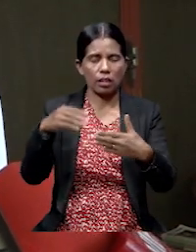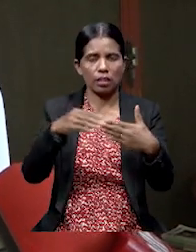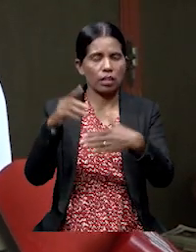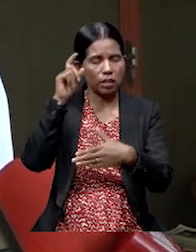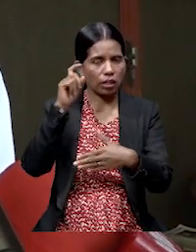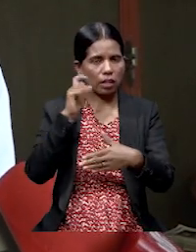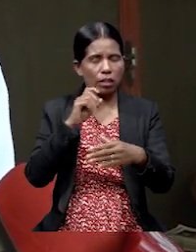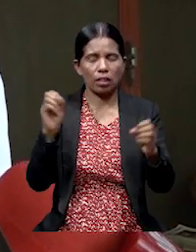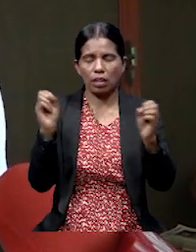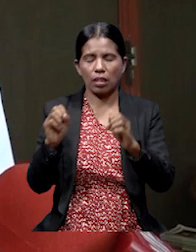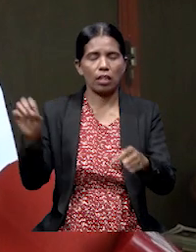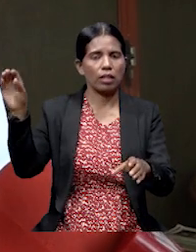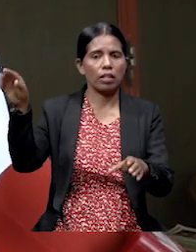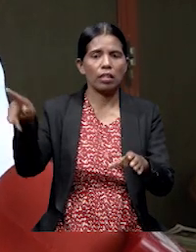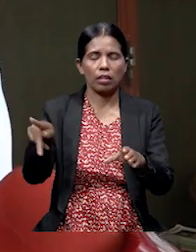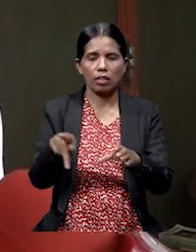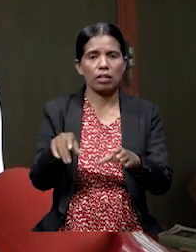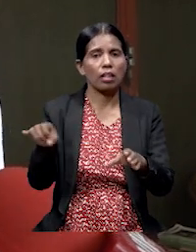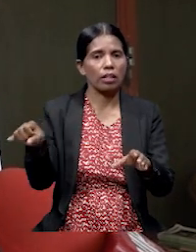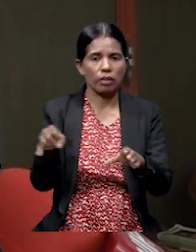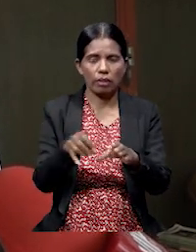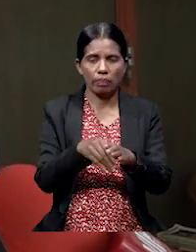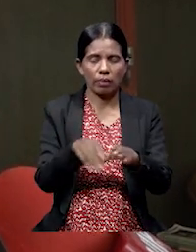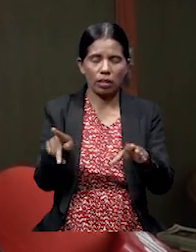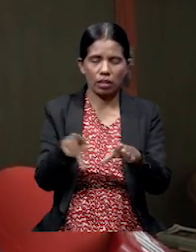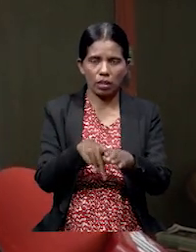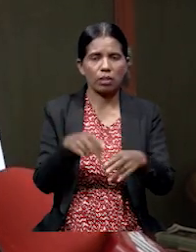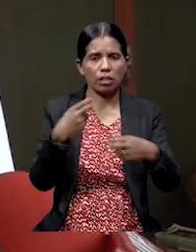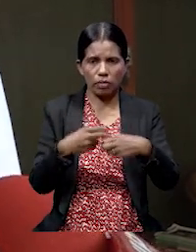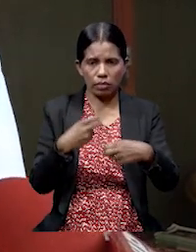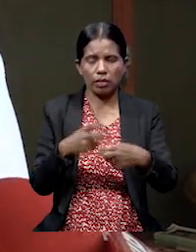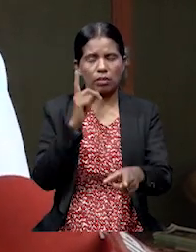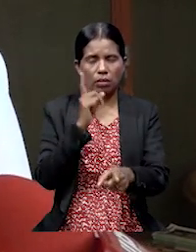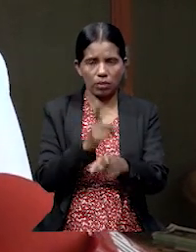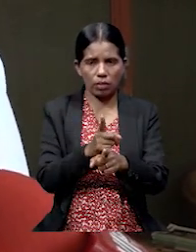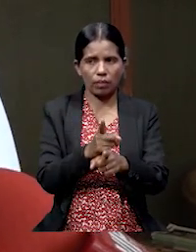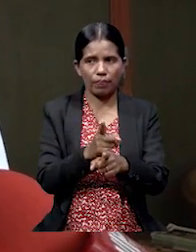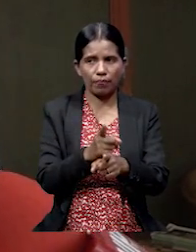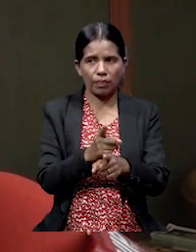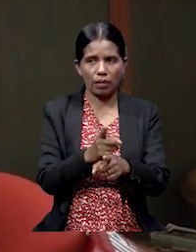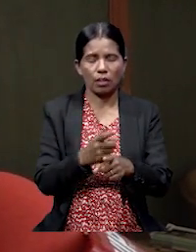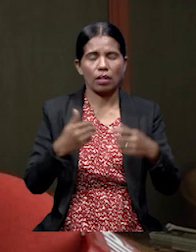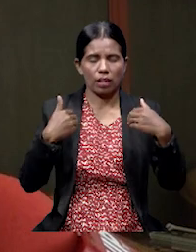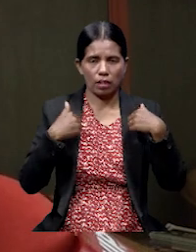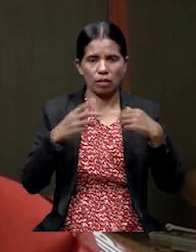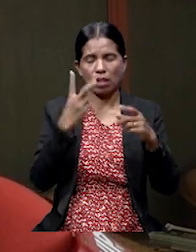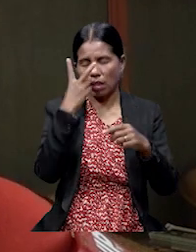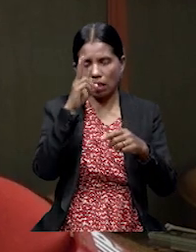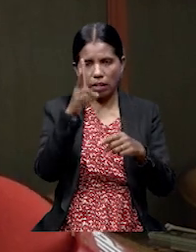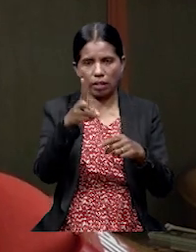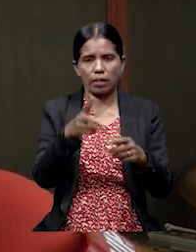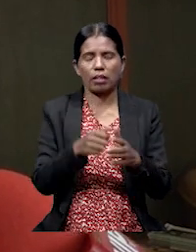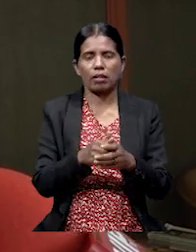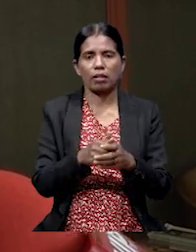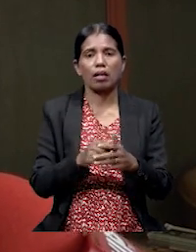lá envolvido. Neduni, difícil de ter, a tu ia previsar um rumo, mas